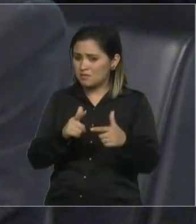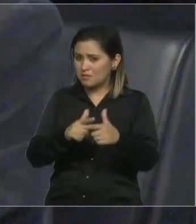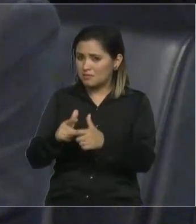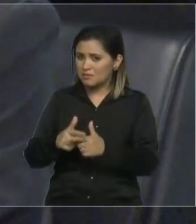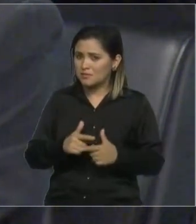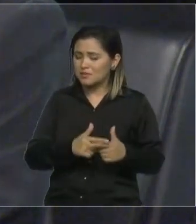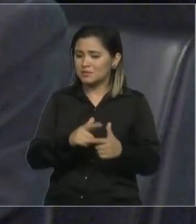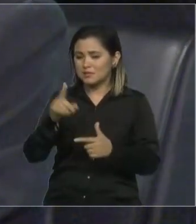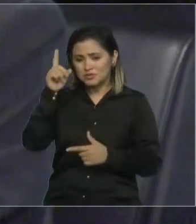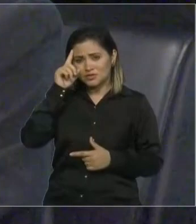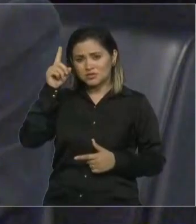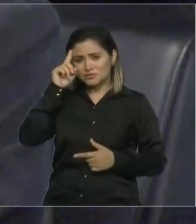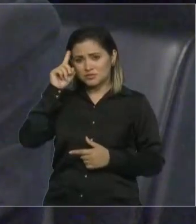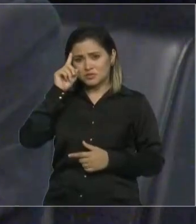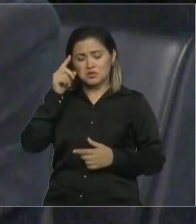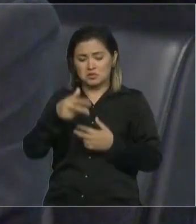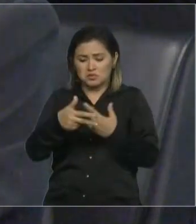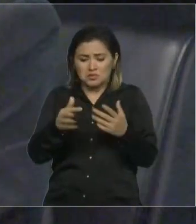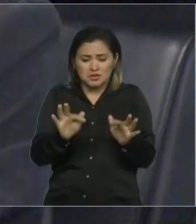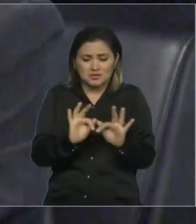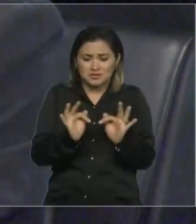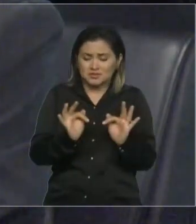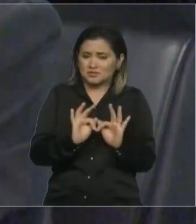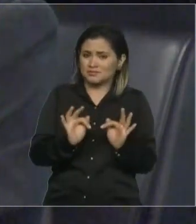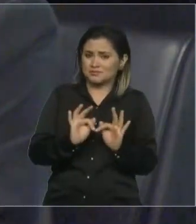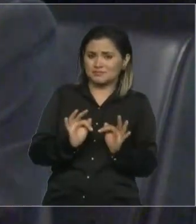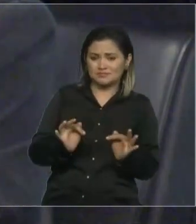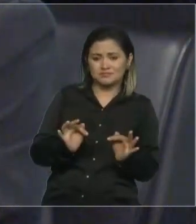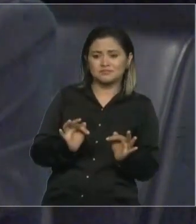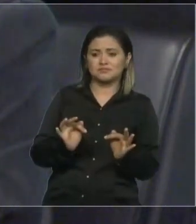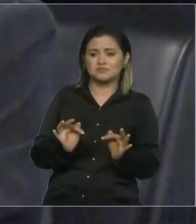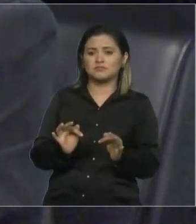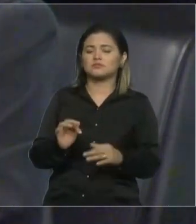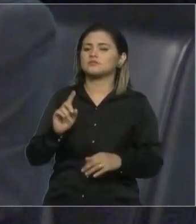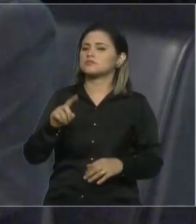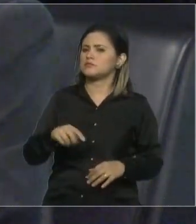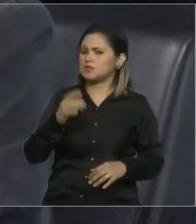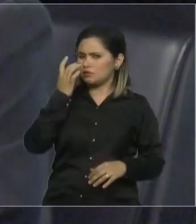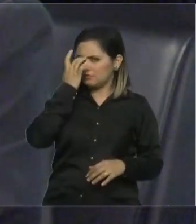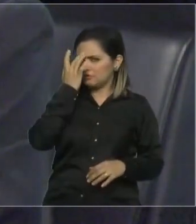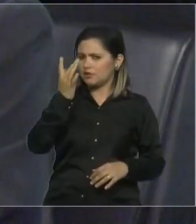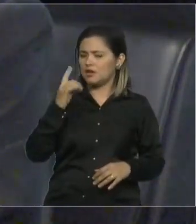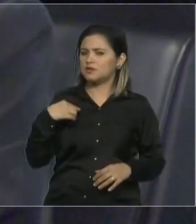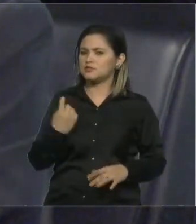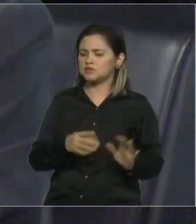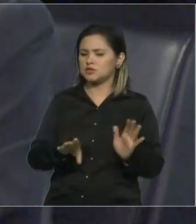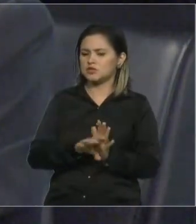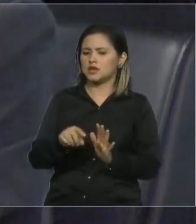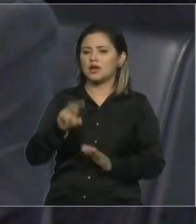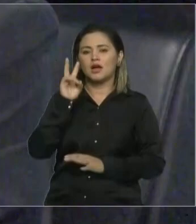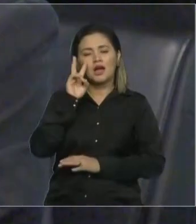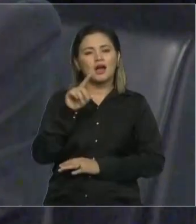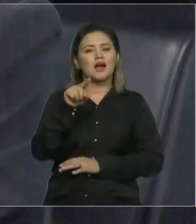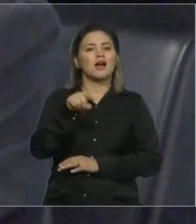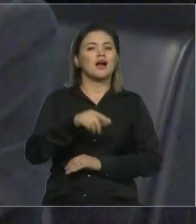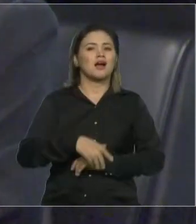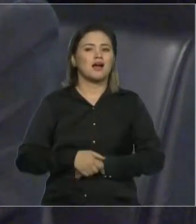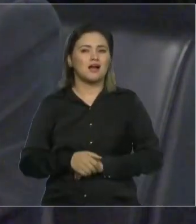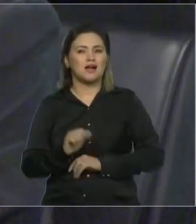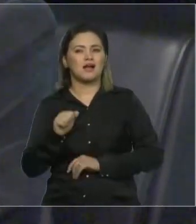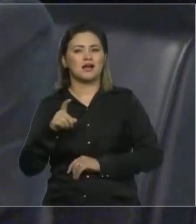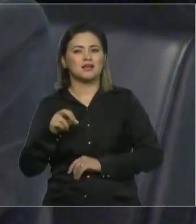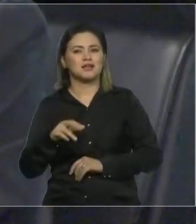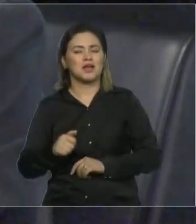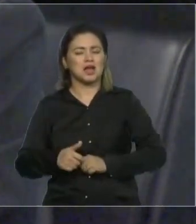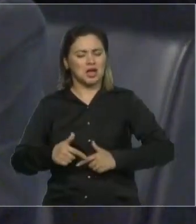nas coisas mais simples do dia a dia. E é muito fácil para a gente chegar aqui e olhar e dizer, ah, a André é uma